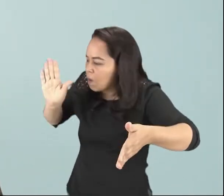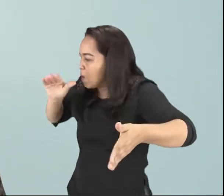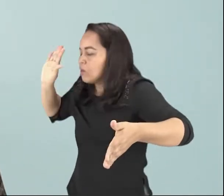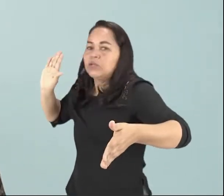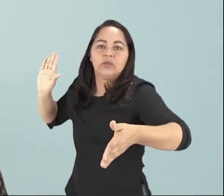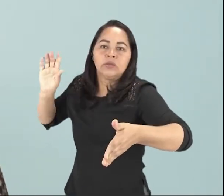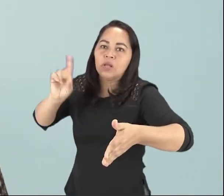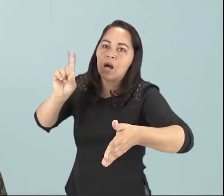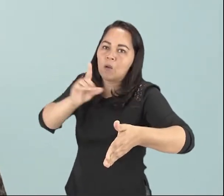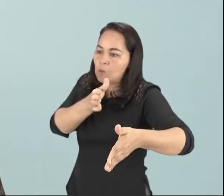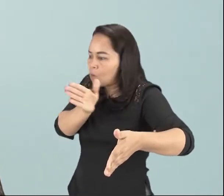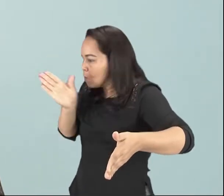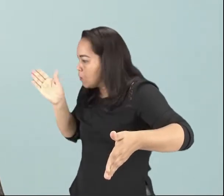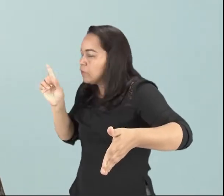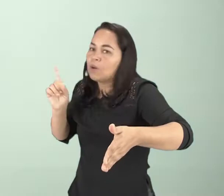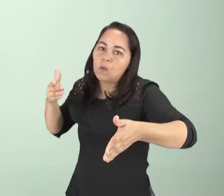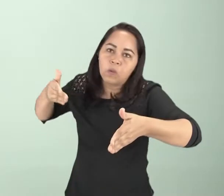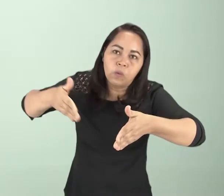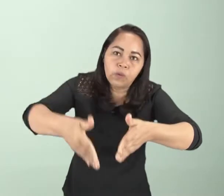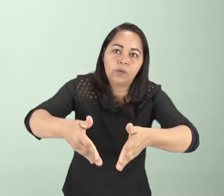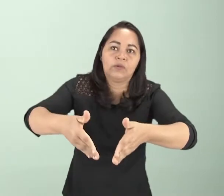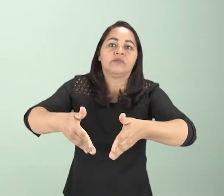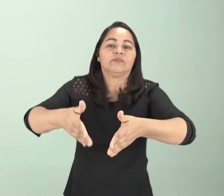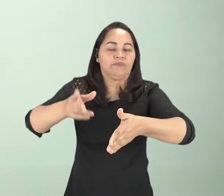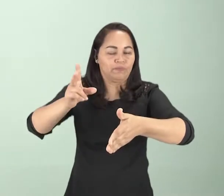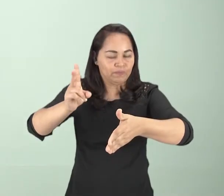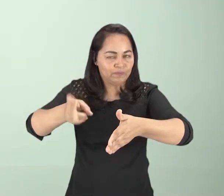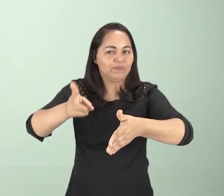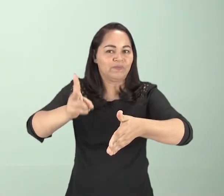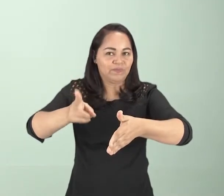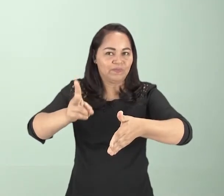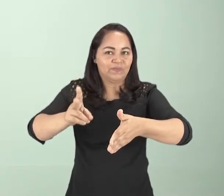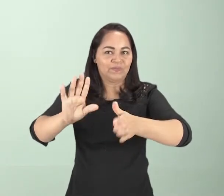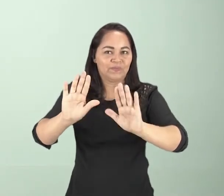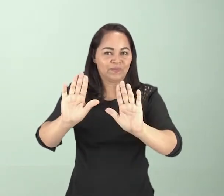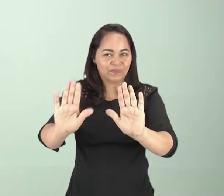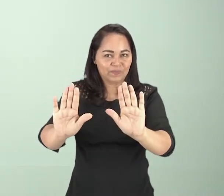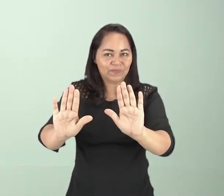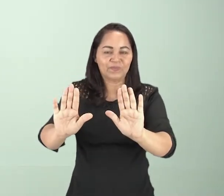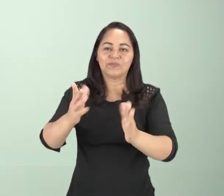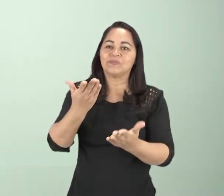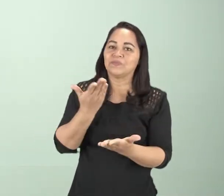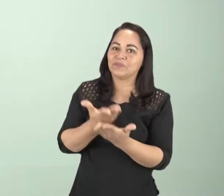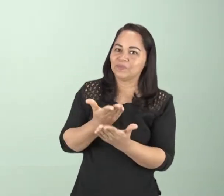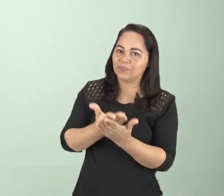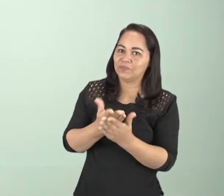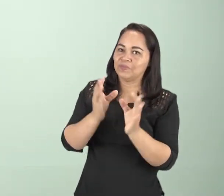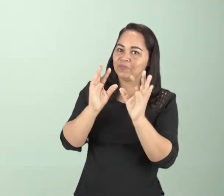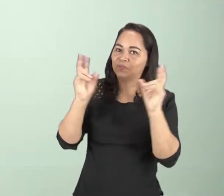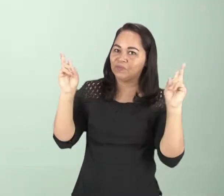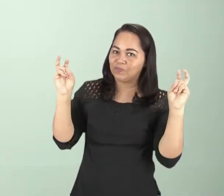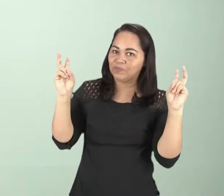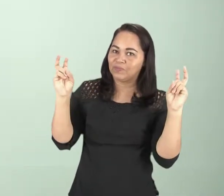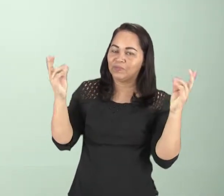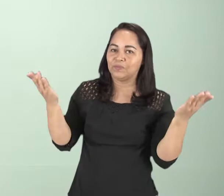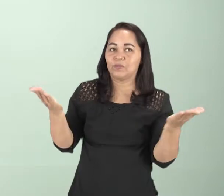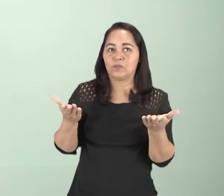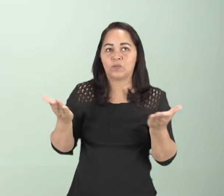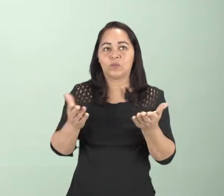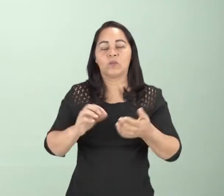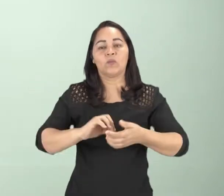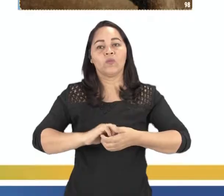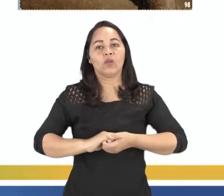bem-estar? Vamos lá, vamos ver o que pensam alguns estudiosos sobre o assunto. Eu selecionei